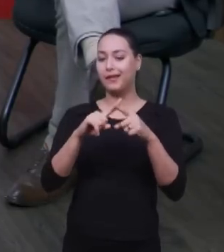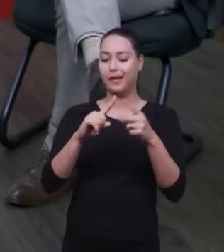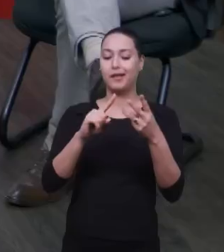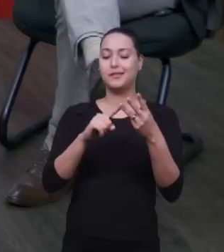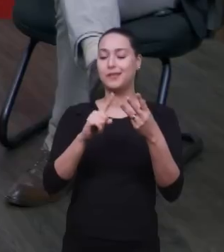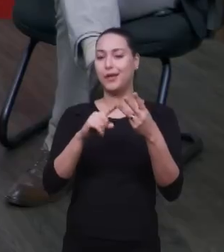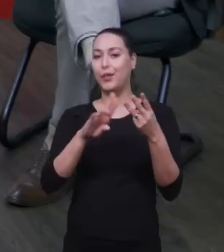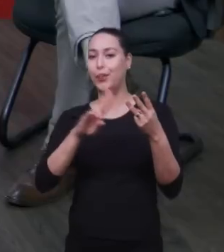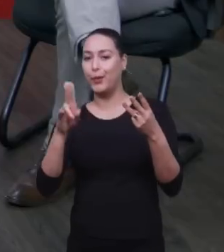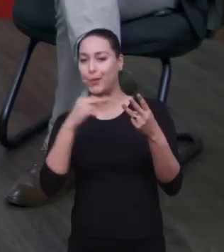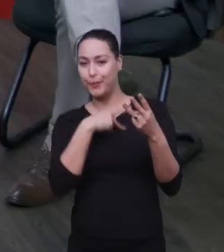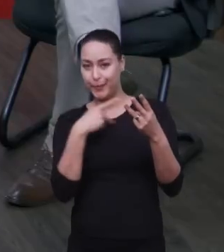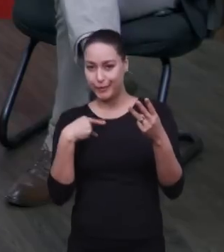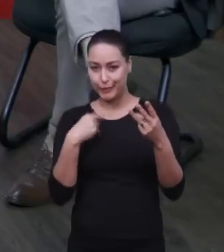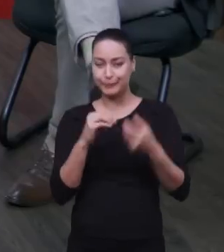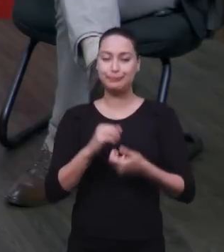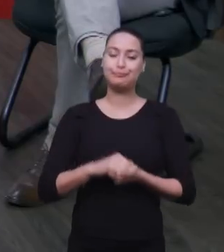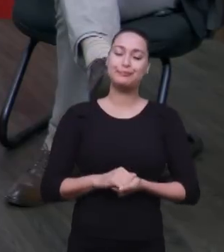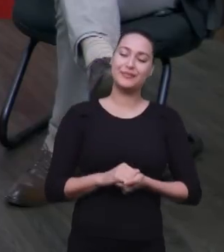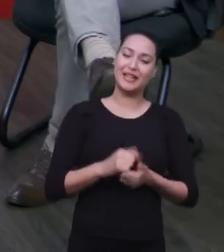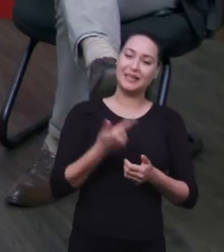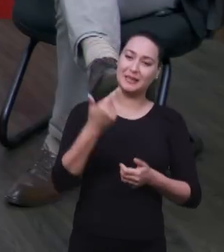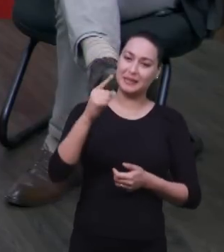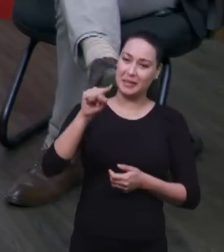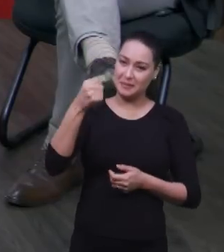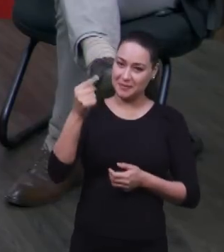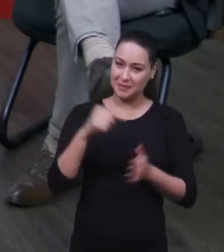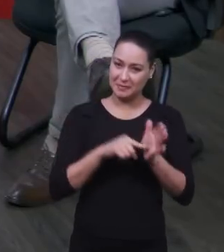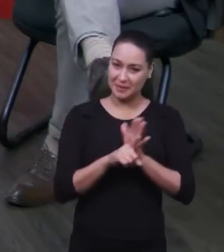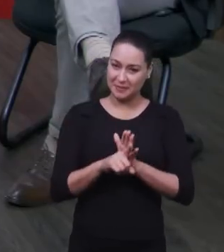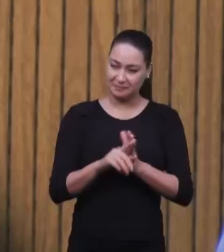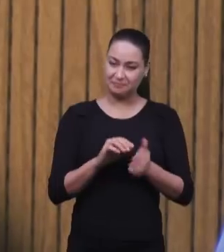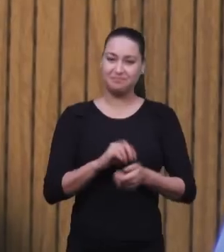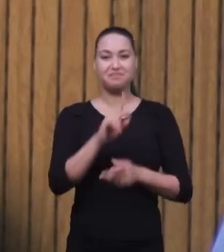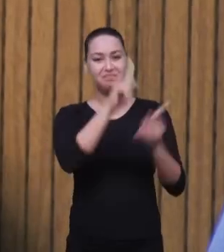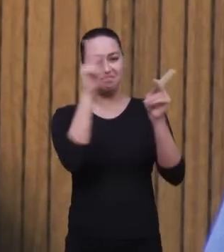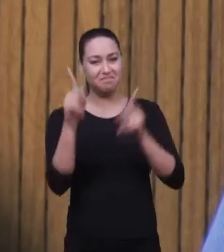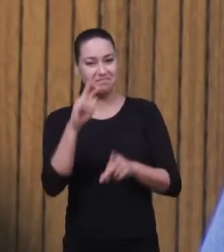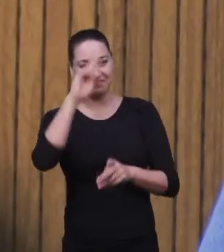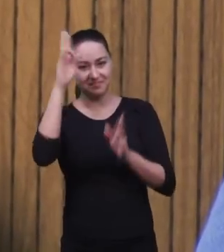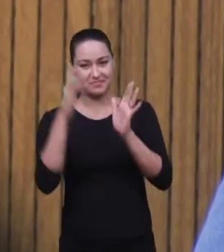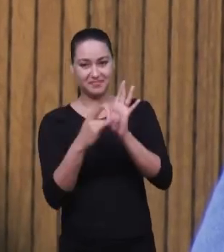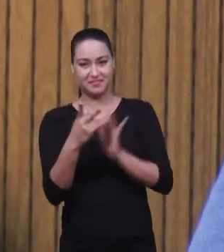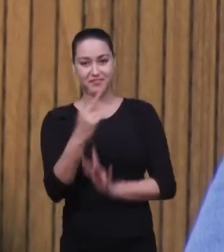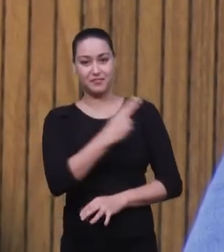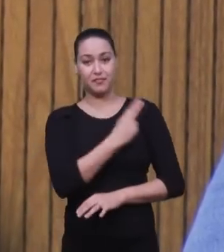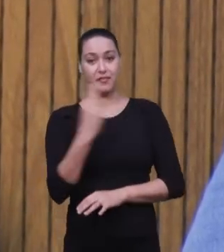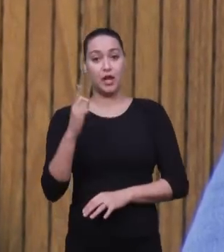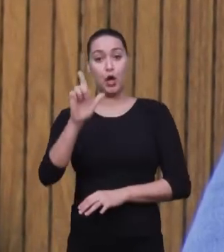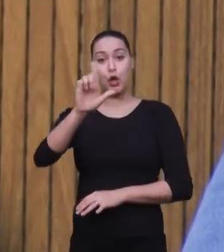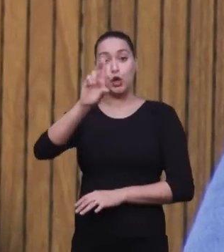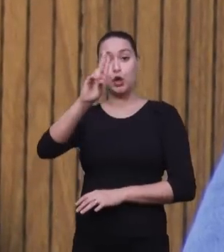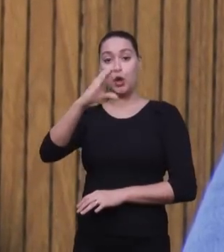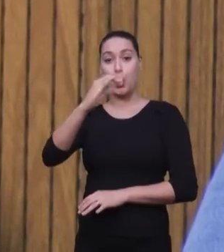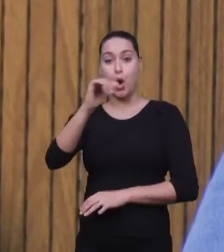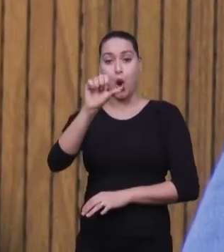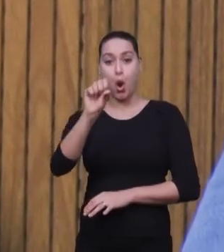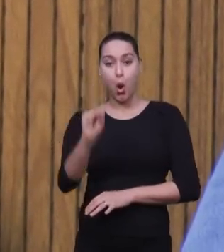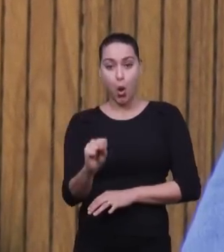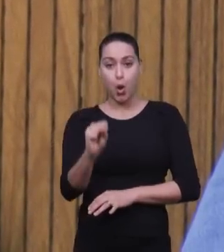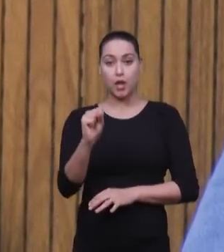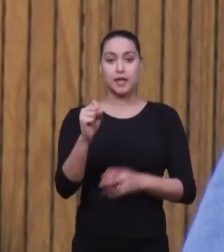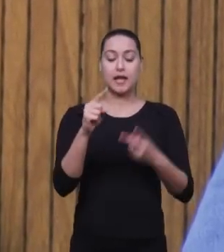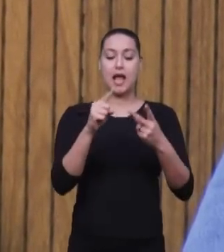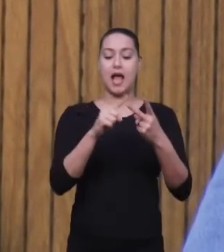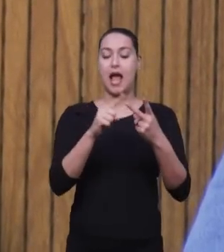e faz a pergunta para o pastor Gilson. Vamos lá? A paz do Senhor a todos. Me chamo Lucas Cap.